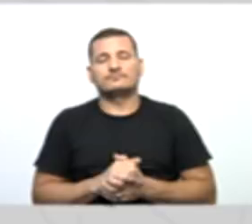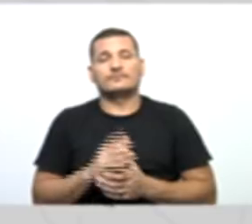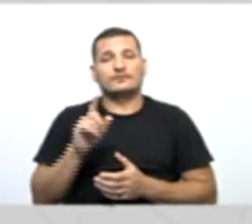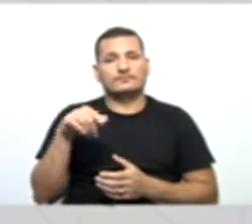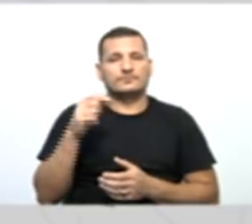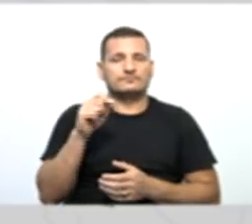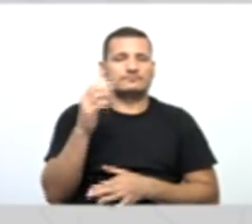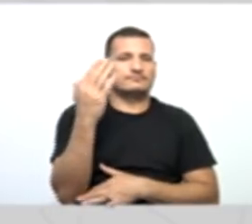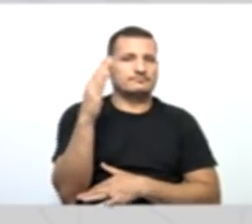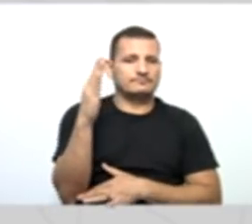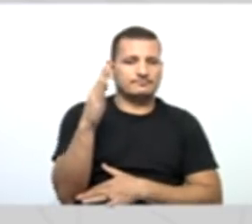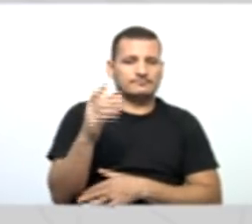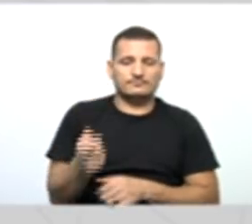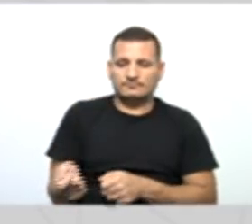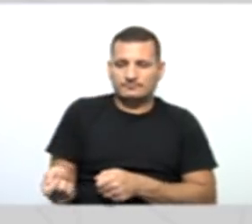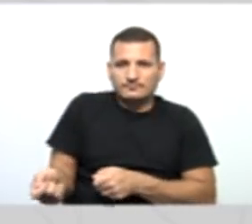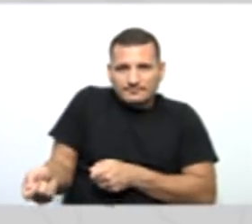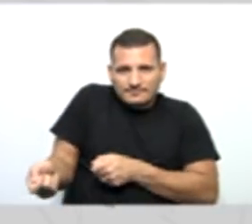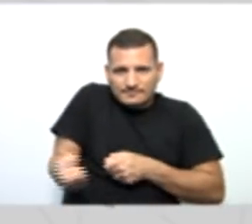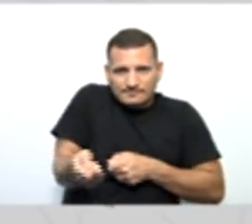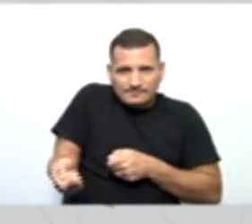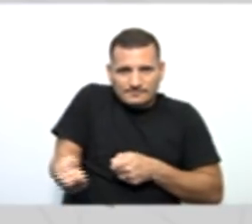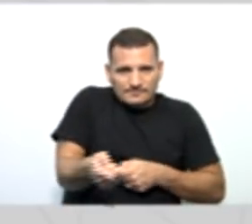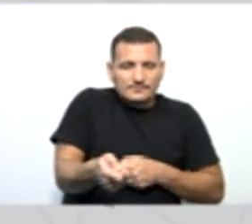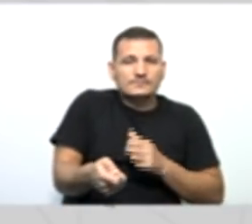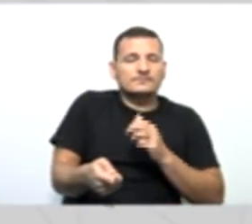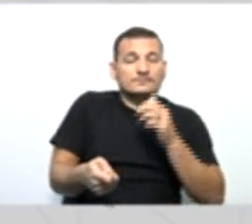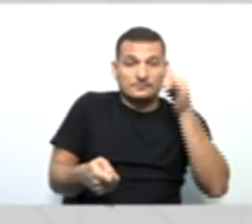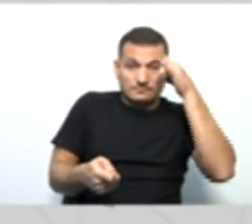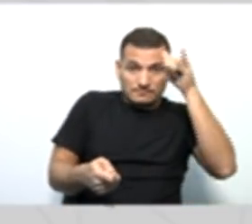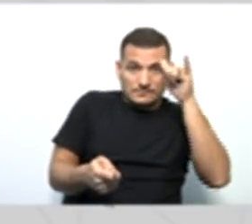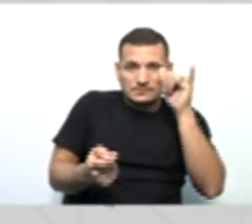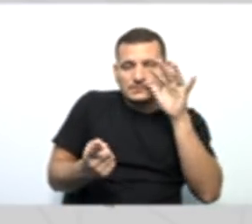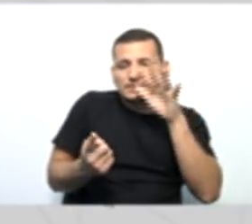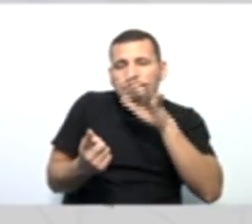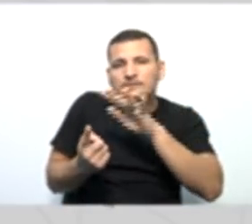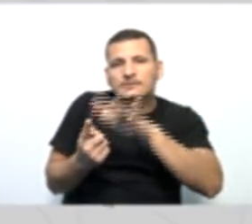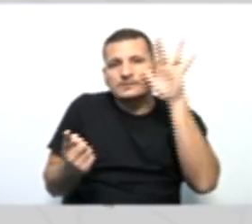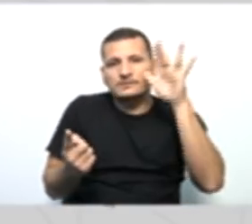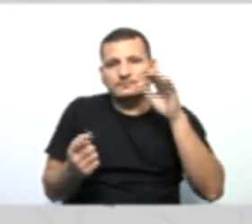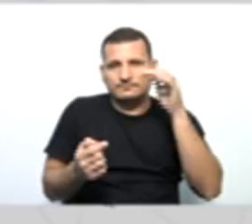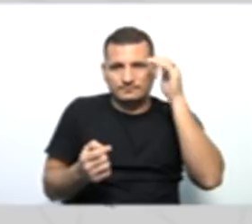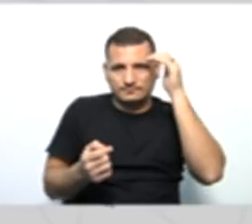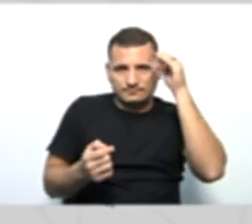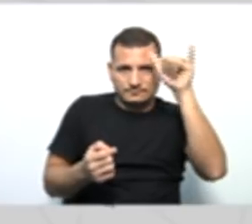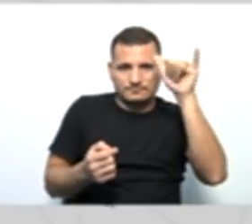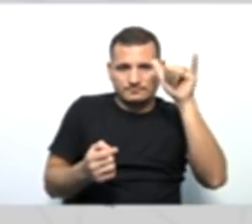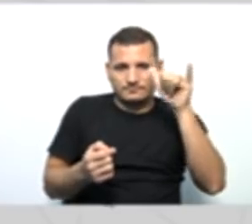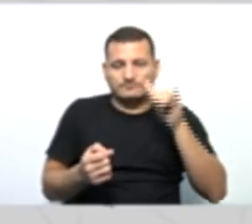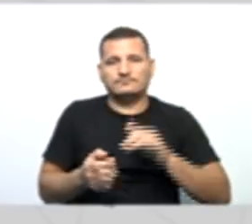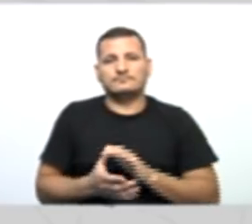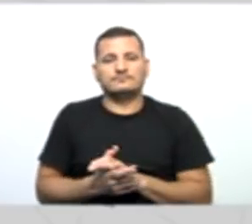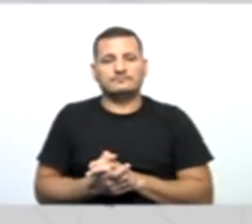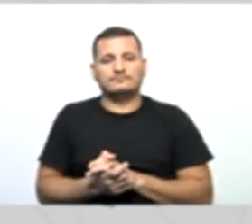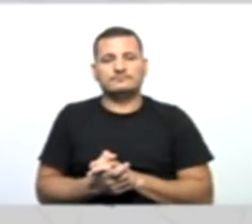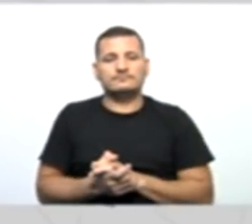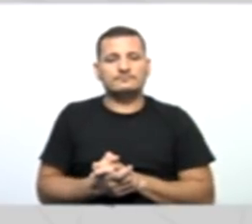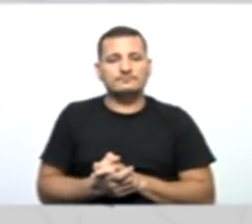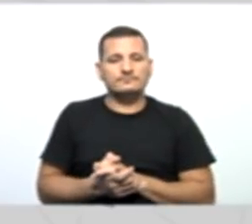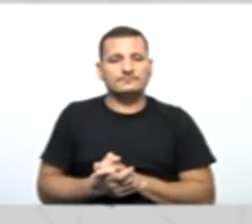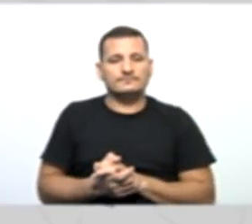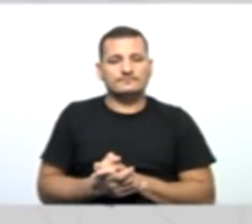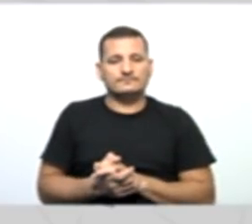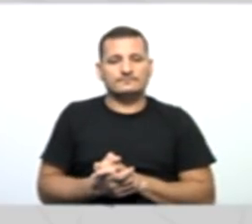Depois do procedimento, afastar a vítima do local. De repente, se não consegue afastar a vítima, tente afastar o cabo. Se não conseguiu desligar ele da